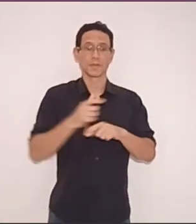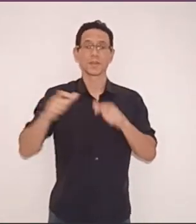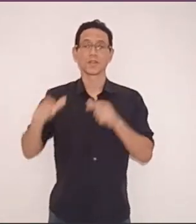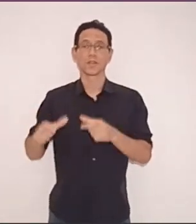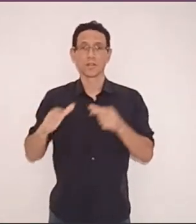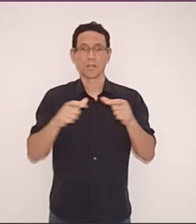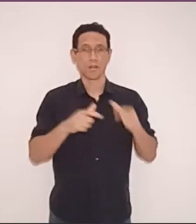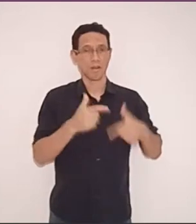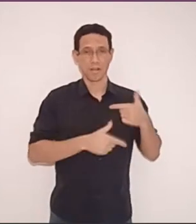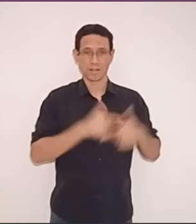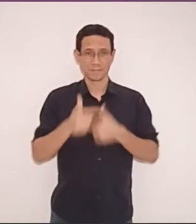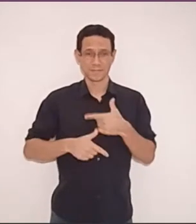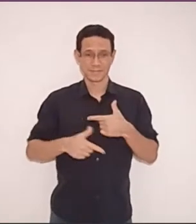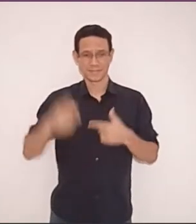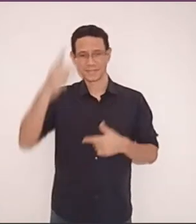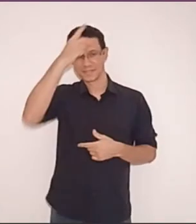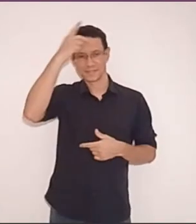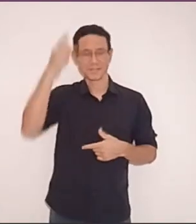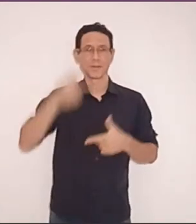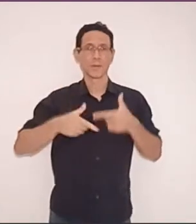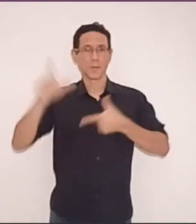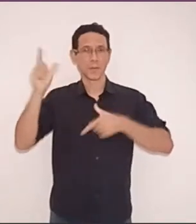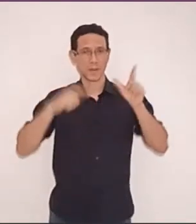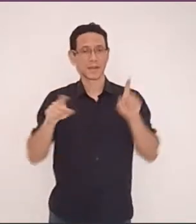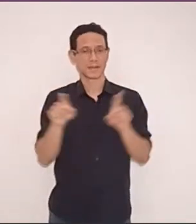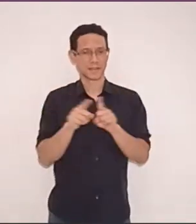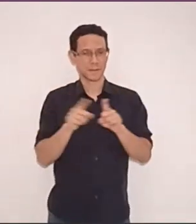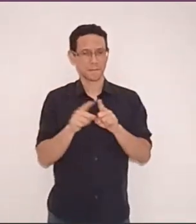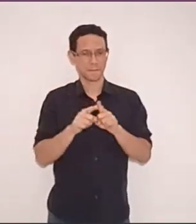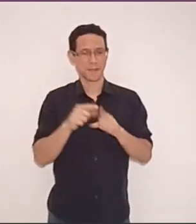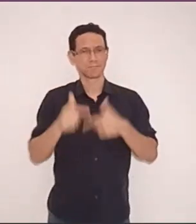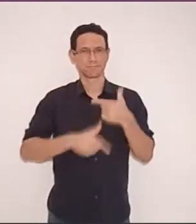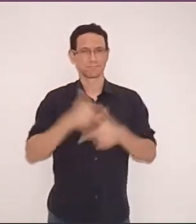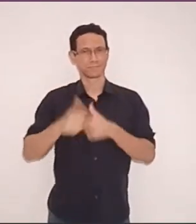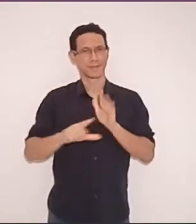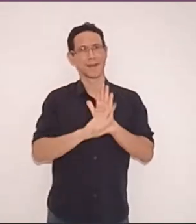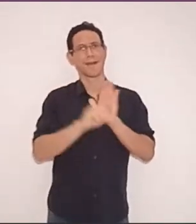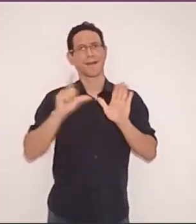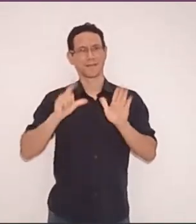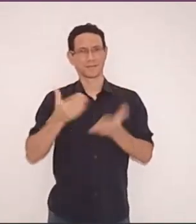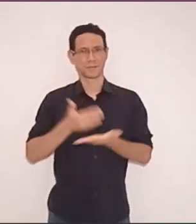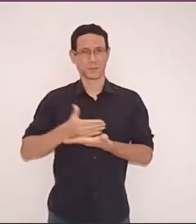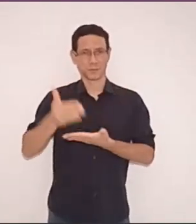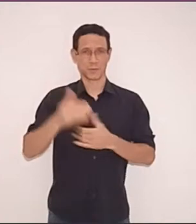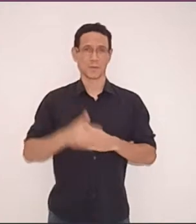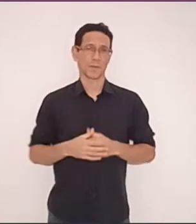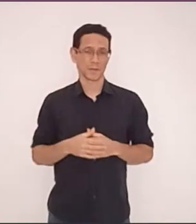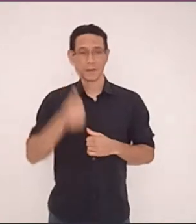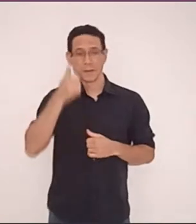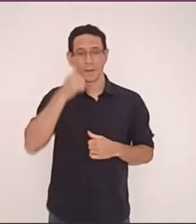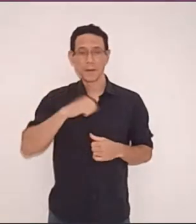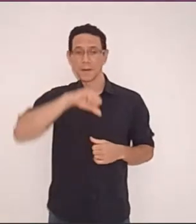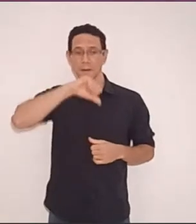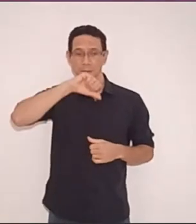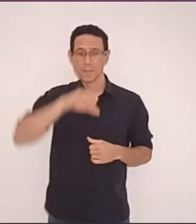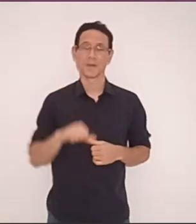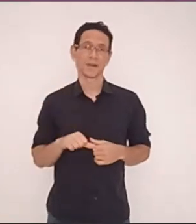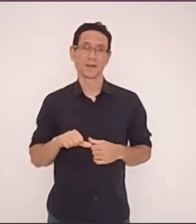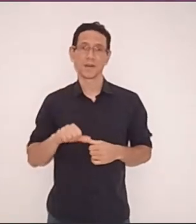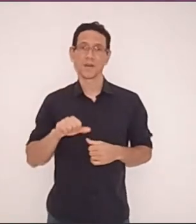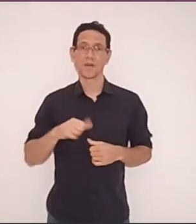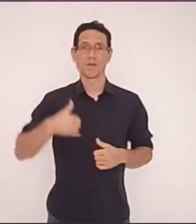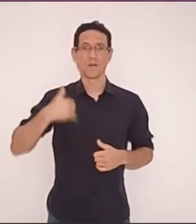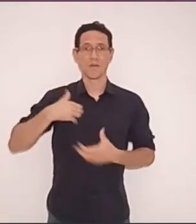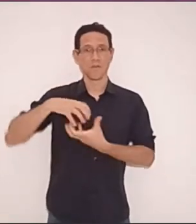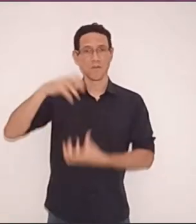claro que outras pessoas pretas começar a trabalhar bem antes do que eu né como a minha mãe minha avó mas